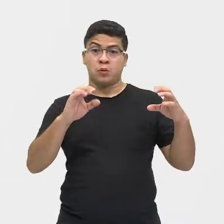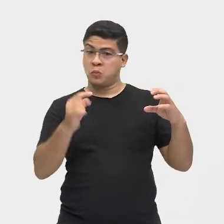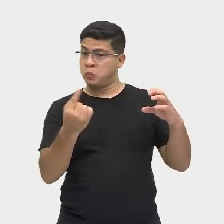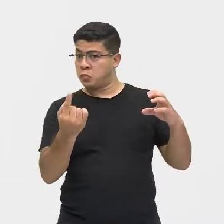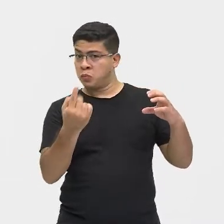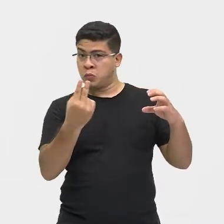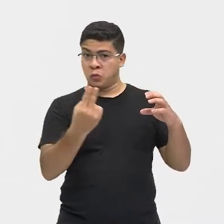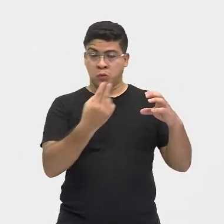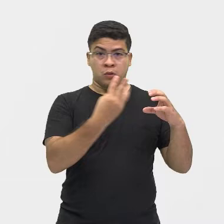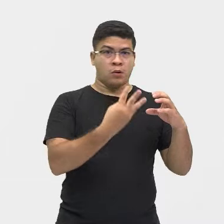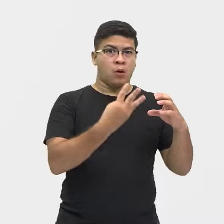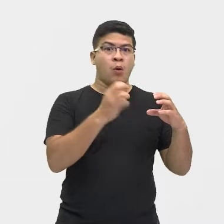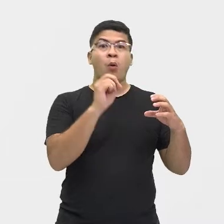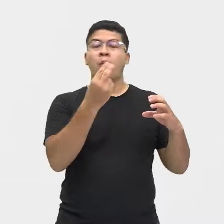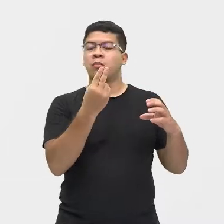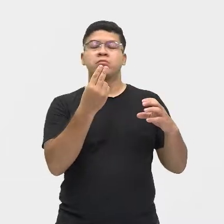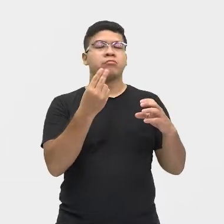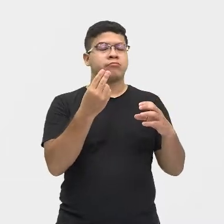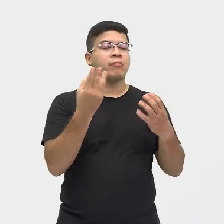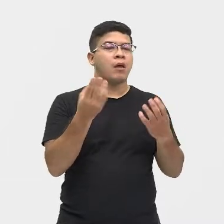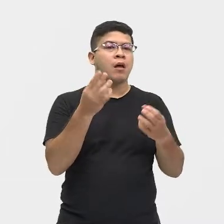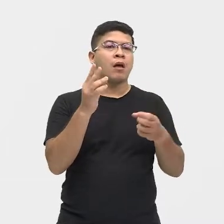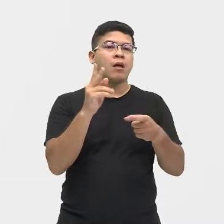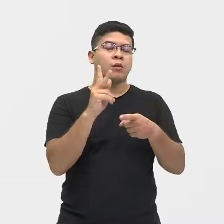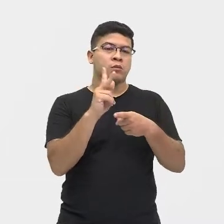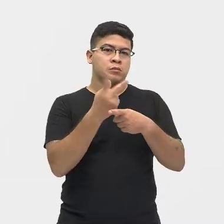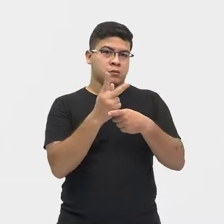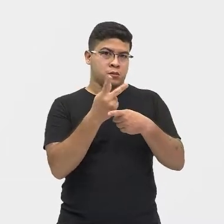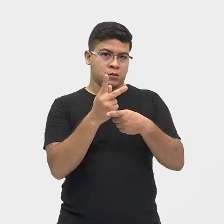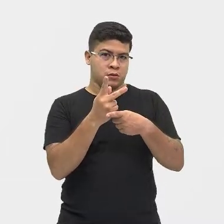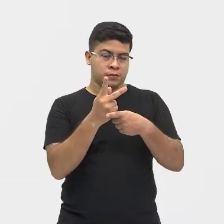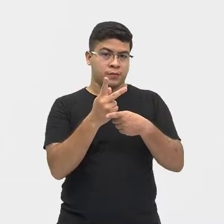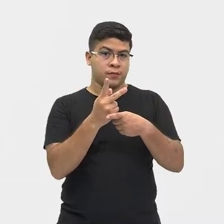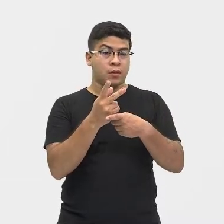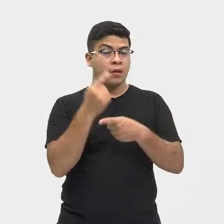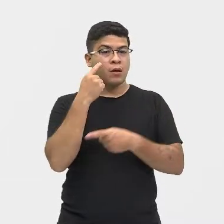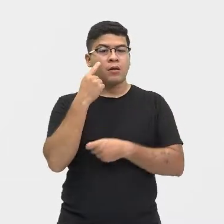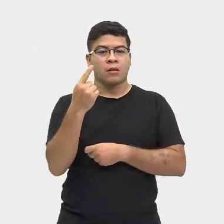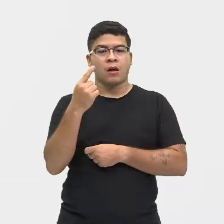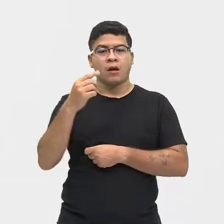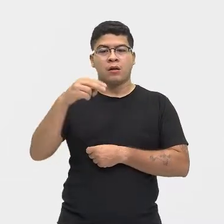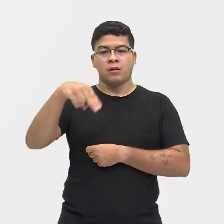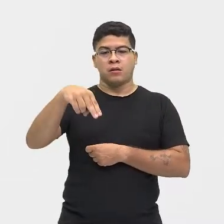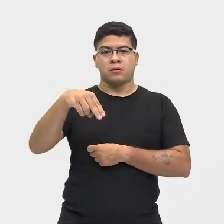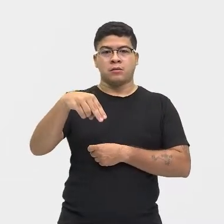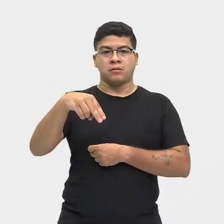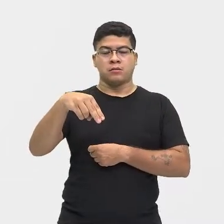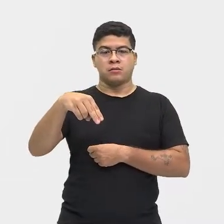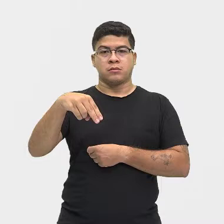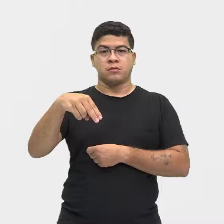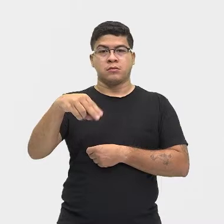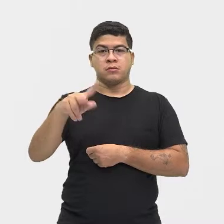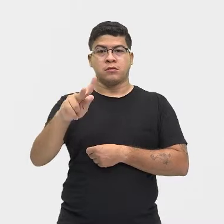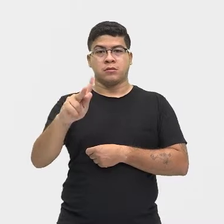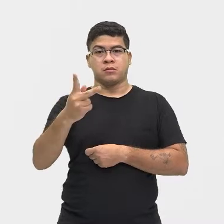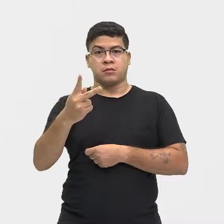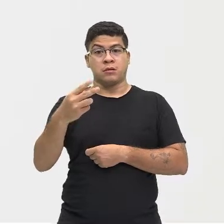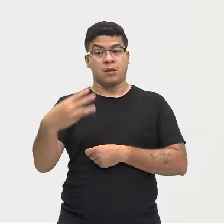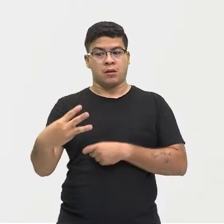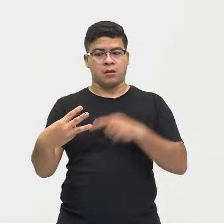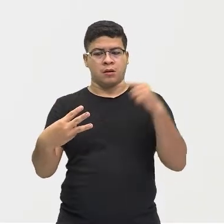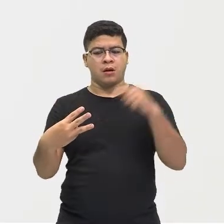ou 3 hidrogênios do NH3. O NH3 é amônia. E essa substituição vai ocorrer por